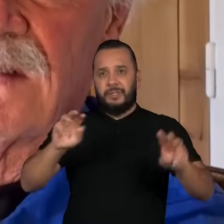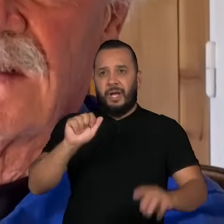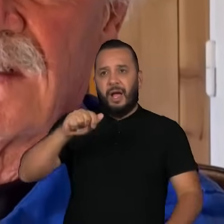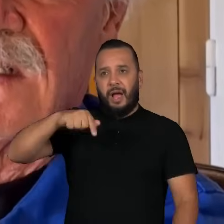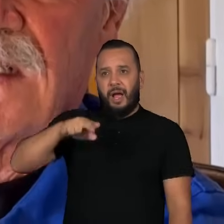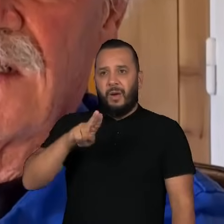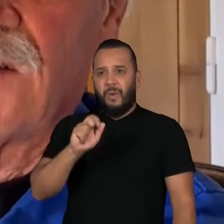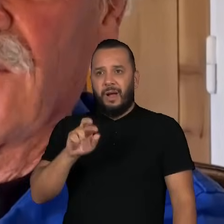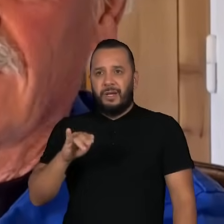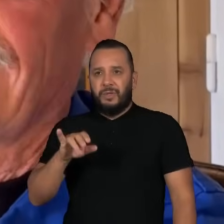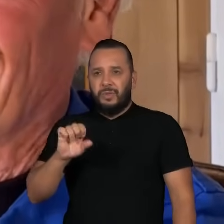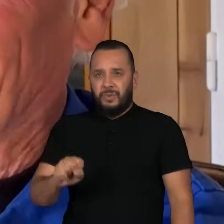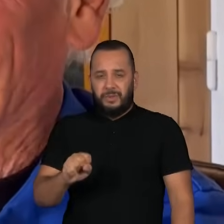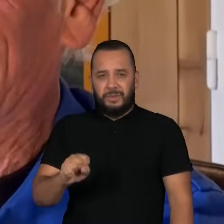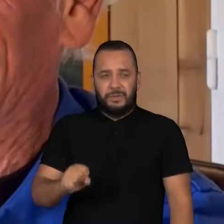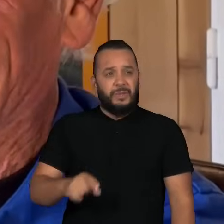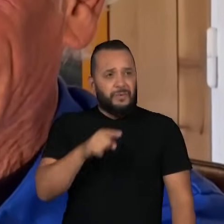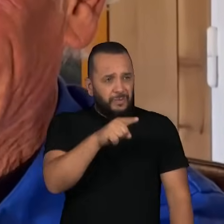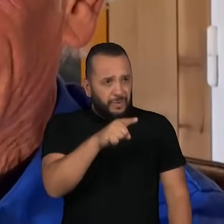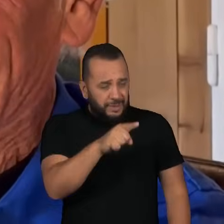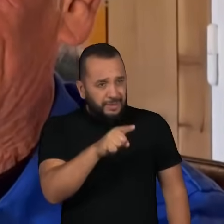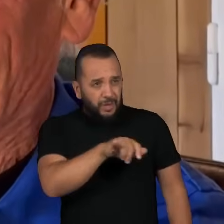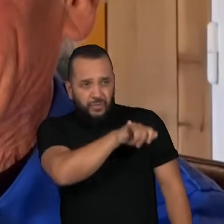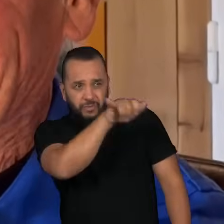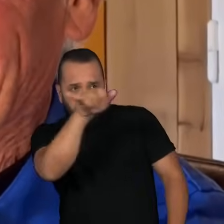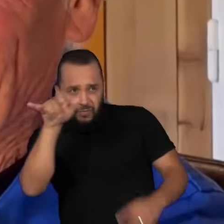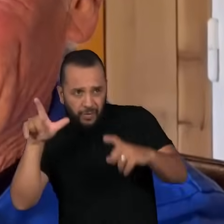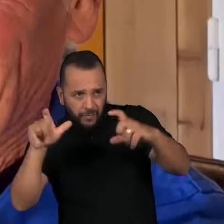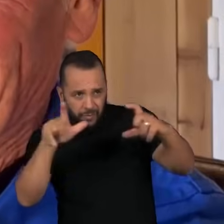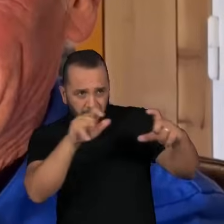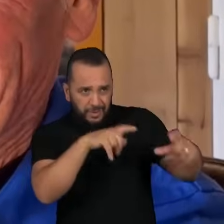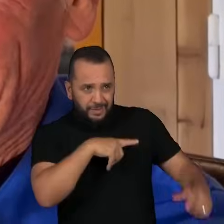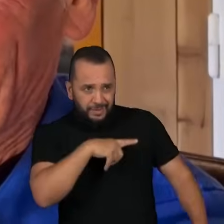O senhor ainda voa e fotografa?